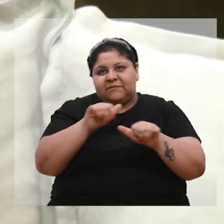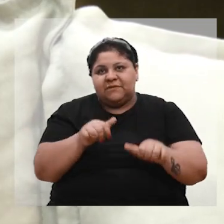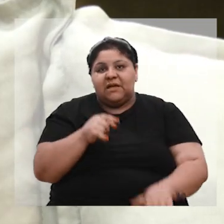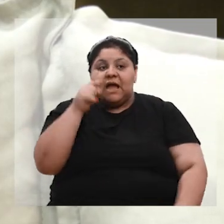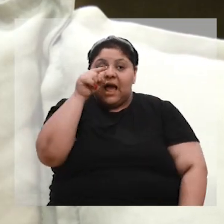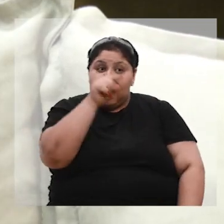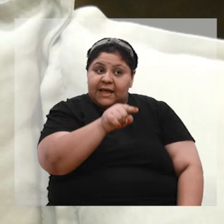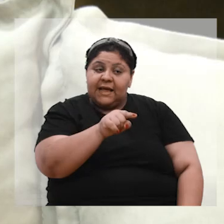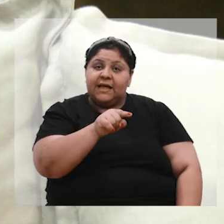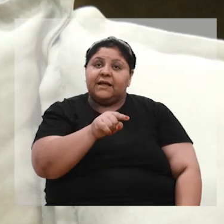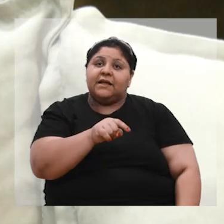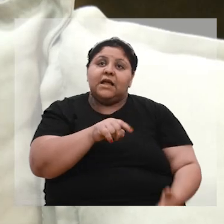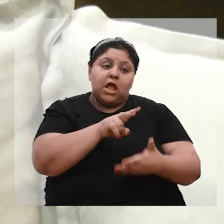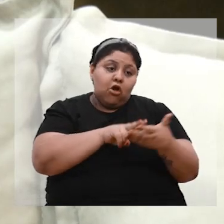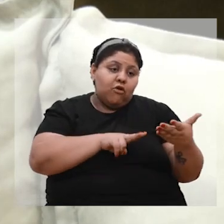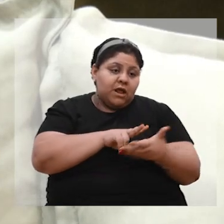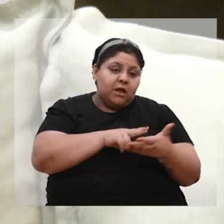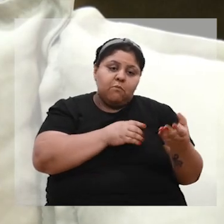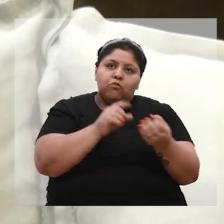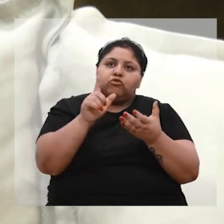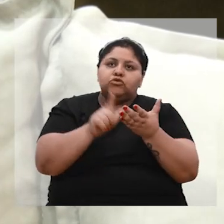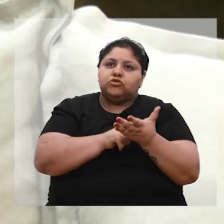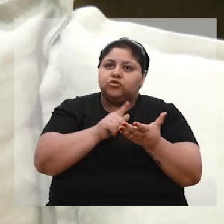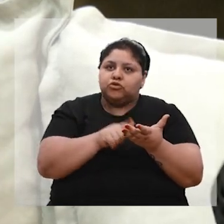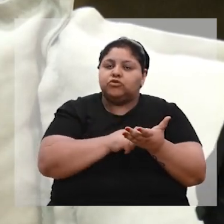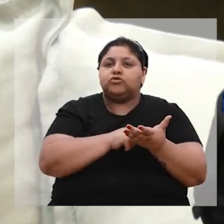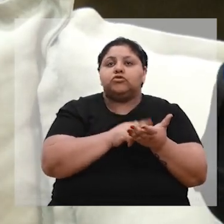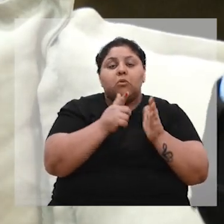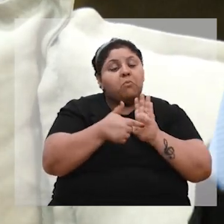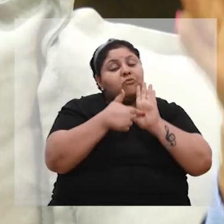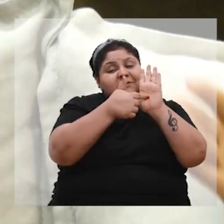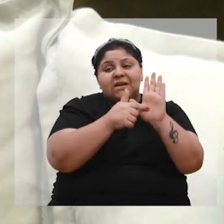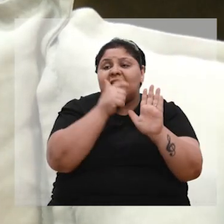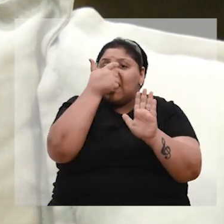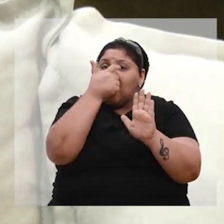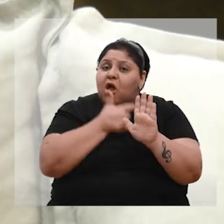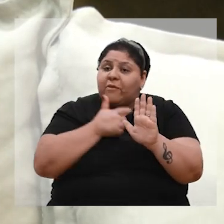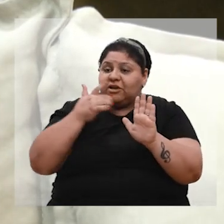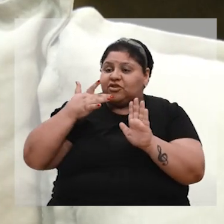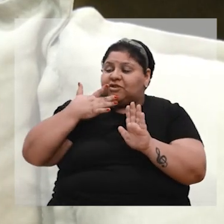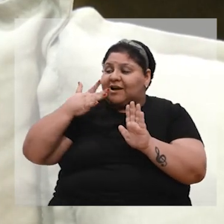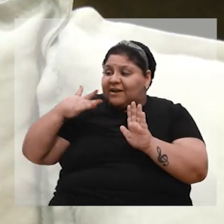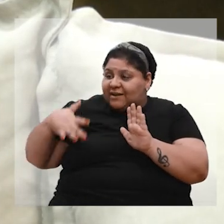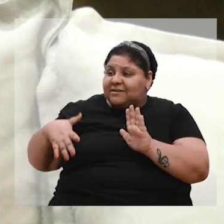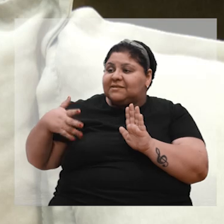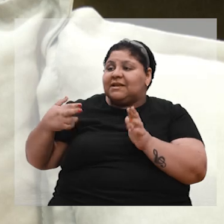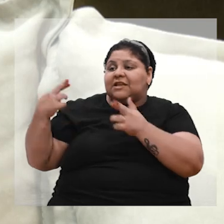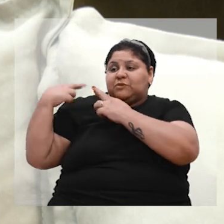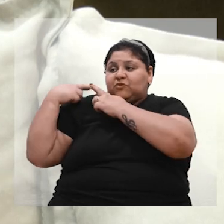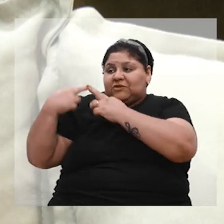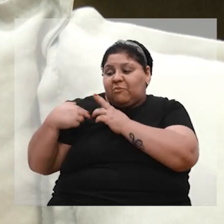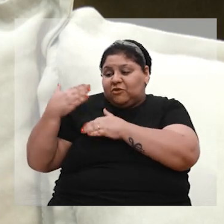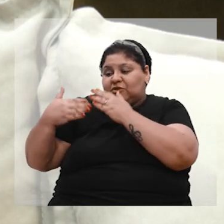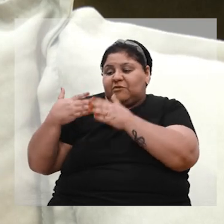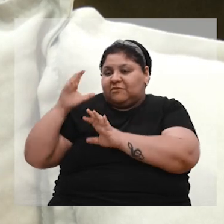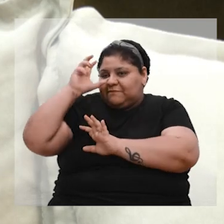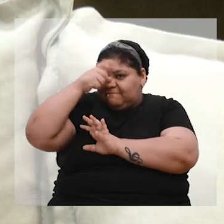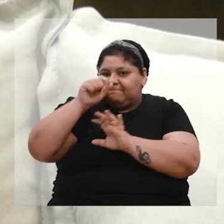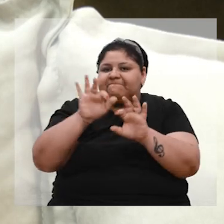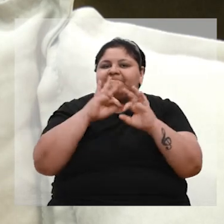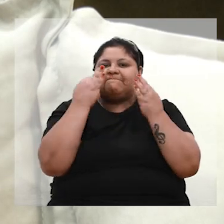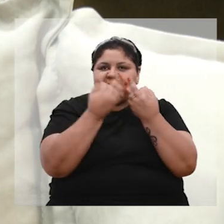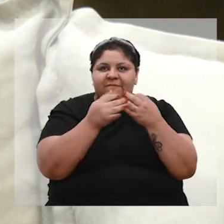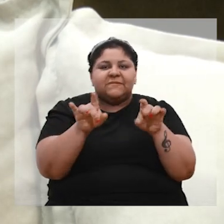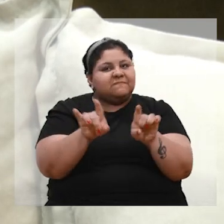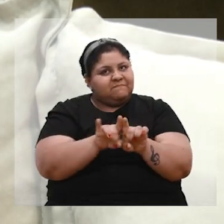dados, enfim. Eu li nessa plataforma, eu li tantos livros, né? Eu mostro para eles, porque eu acho que a criança é responsável pelo seu processo de aprendizagem.